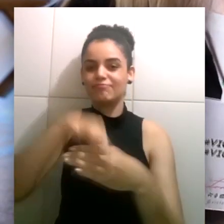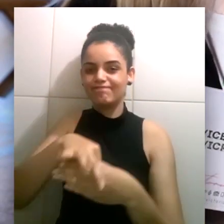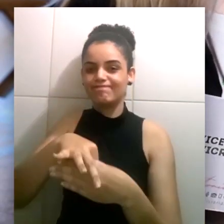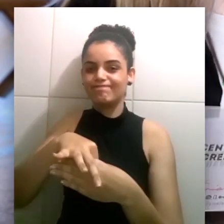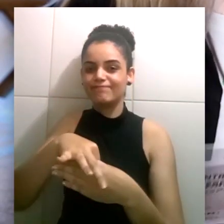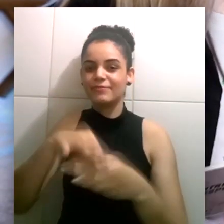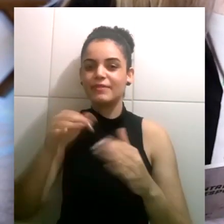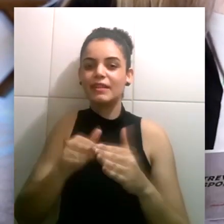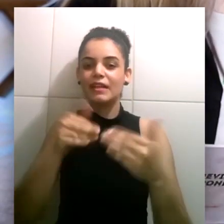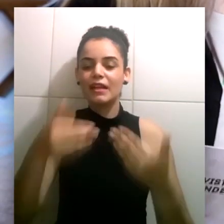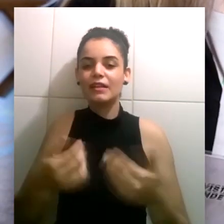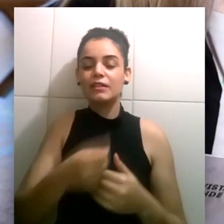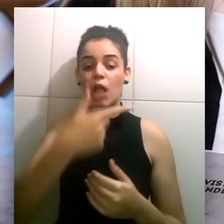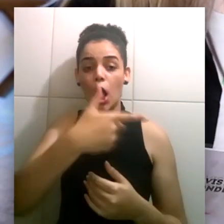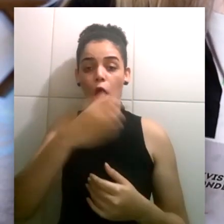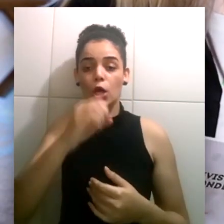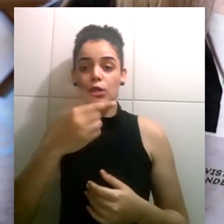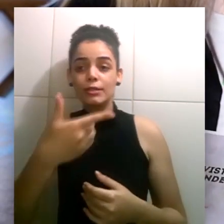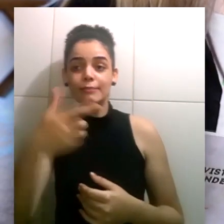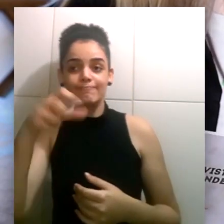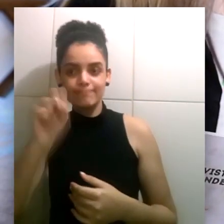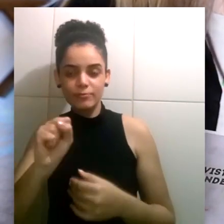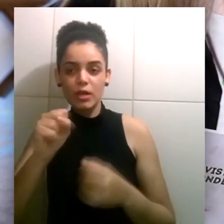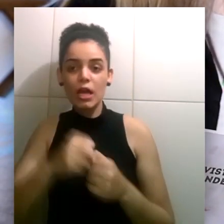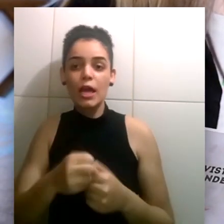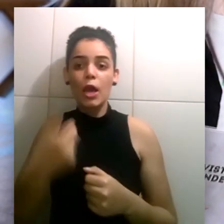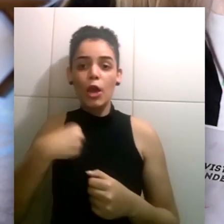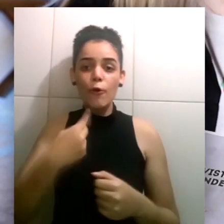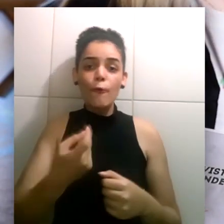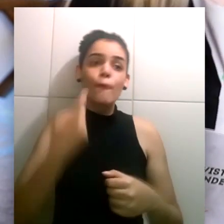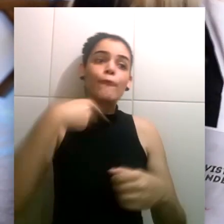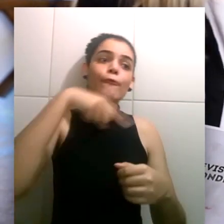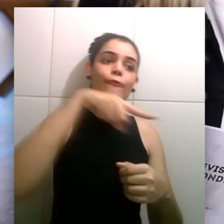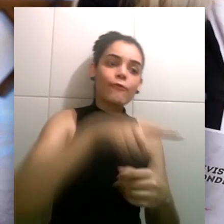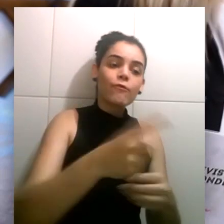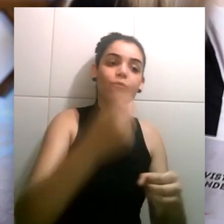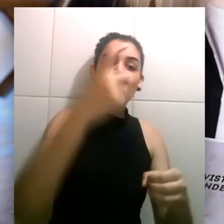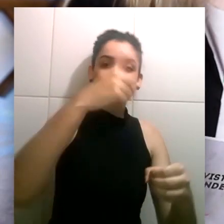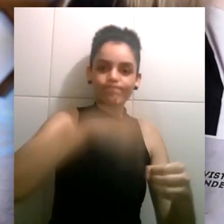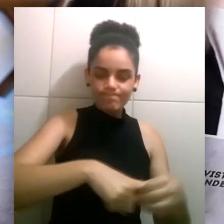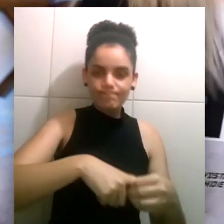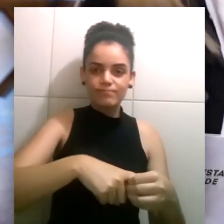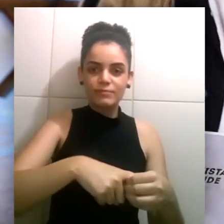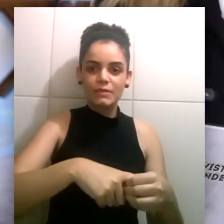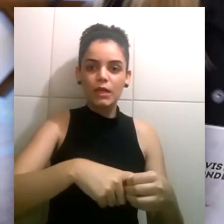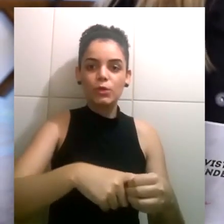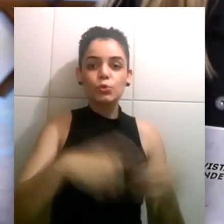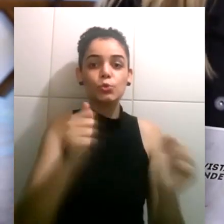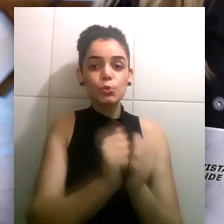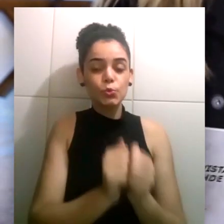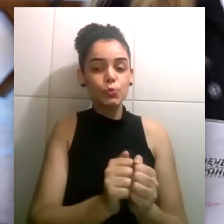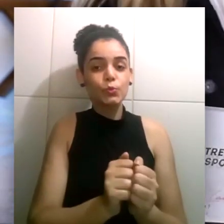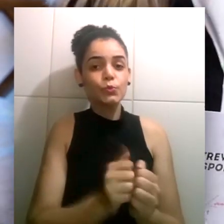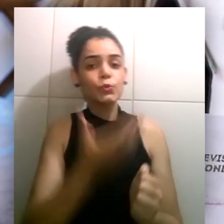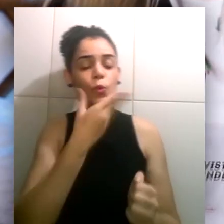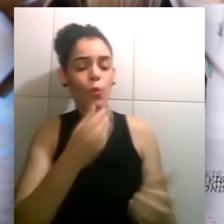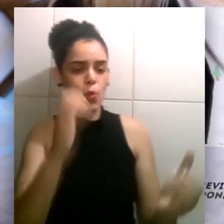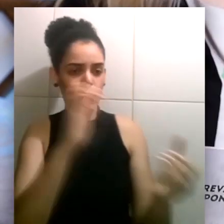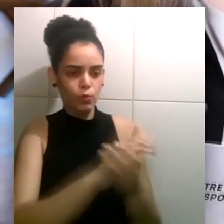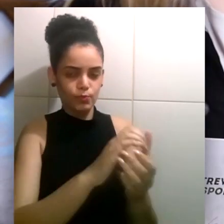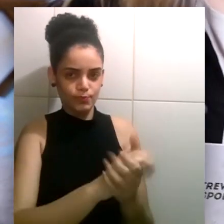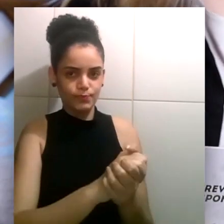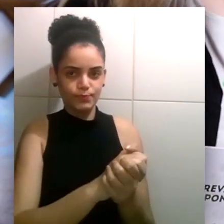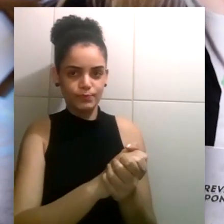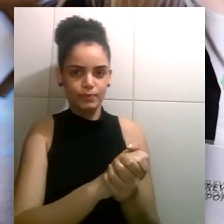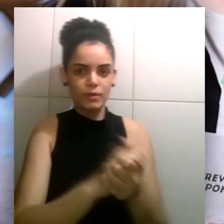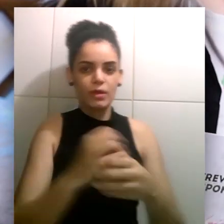vida. Sim. De quem você era. Em 2018, eu pude voltar para Vancouver junto com o Marcelo. Que legal. Foi Marcelo é o super, marido, tá, gente? foi super especial.